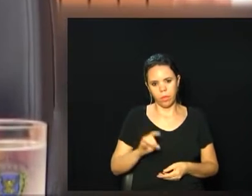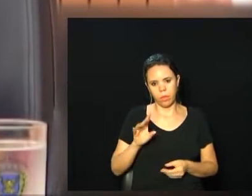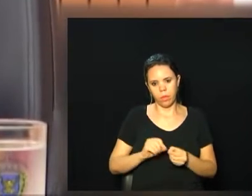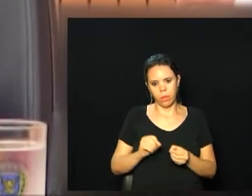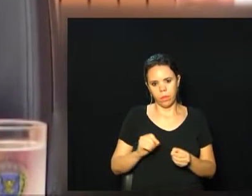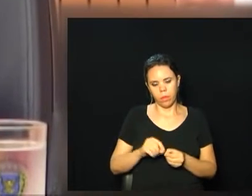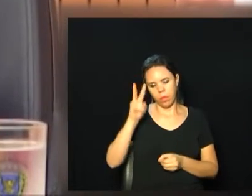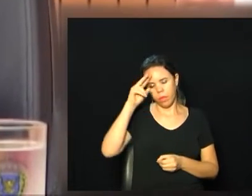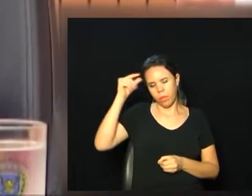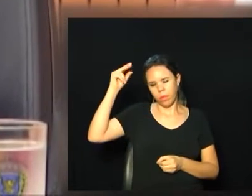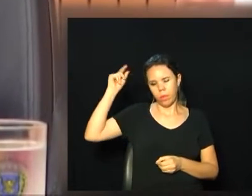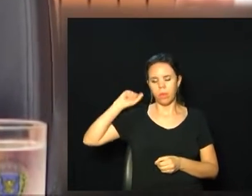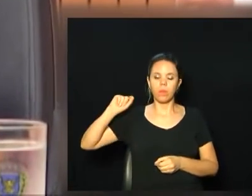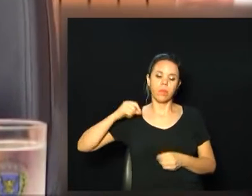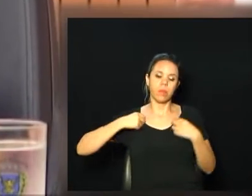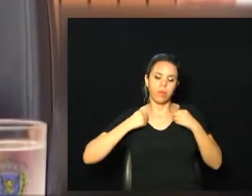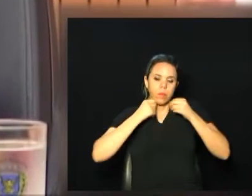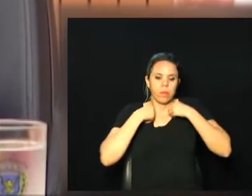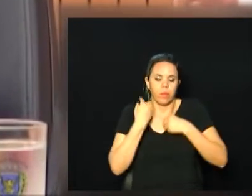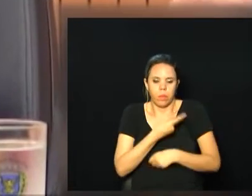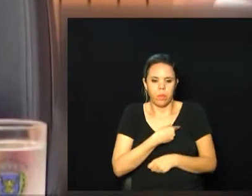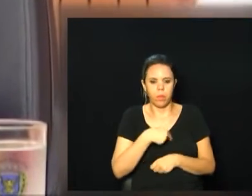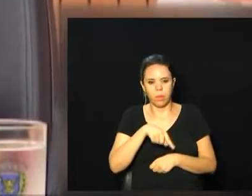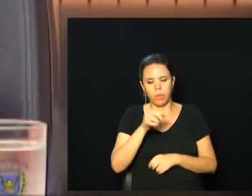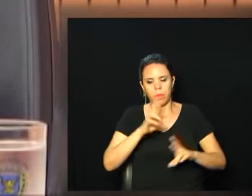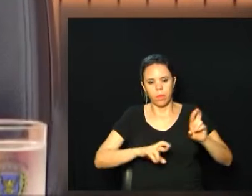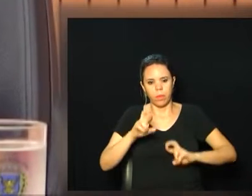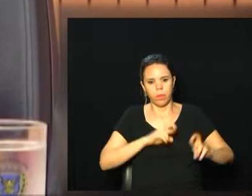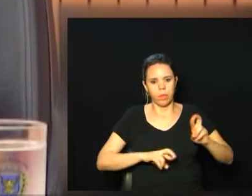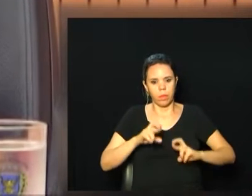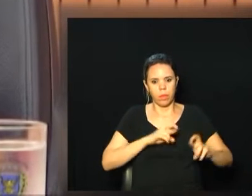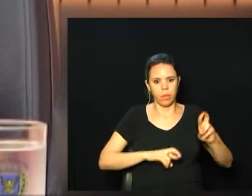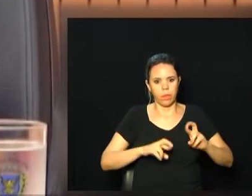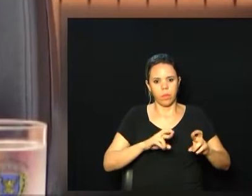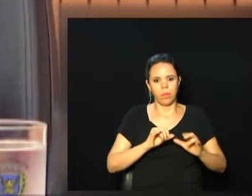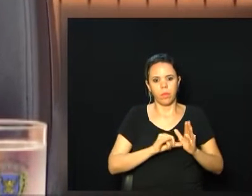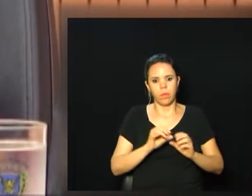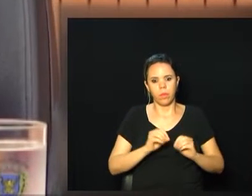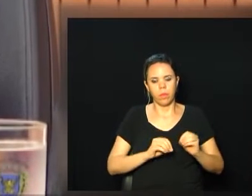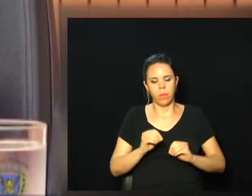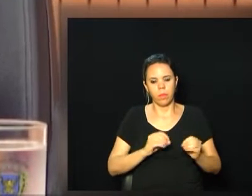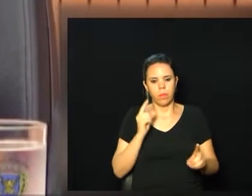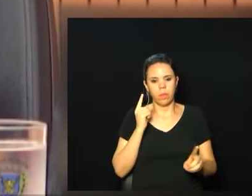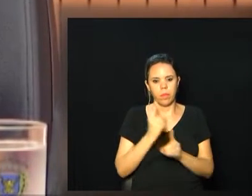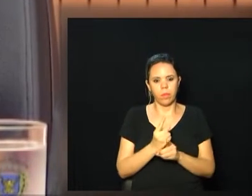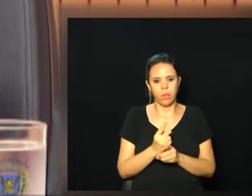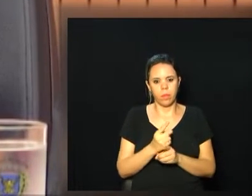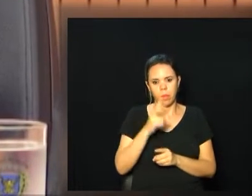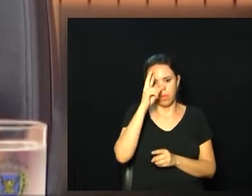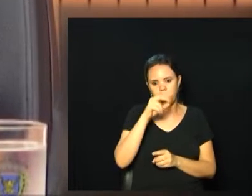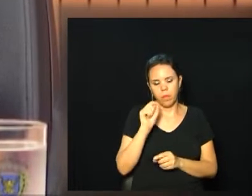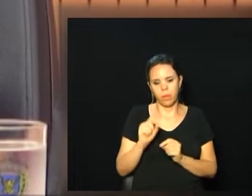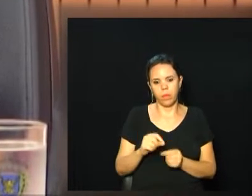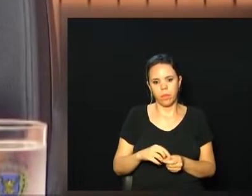fazendo um histórico, quando a gente foi analisar esse edital, a gente encontrou um histórico